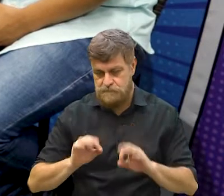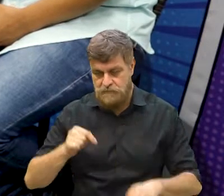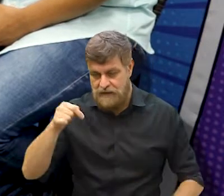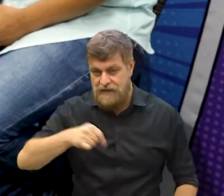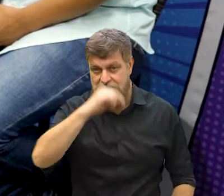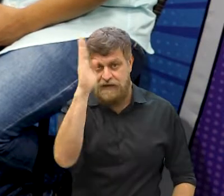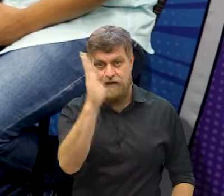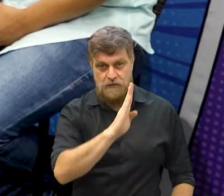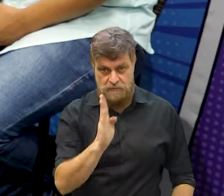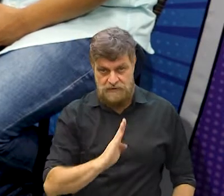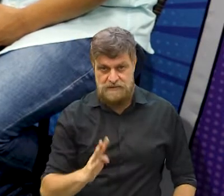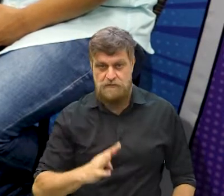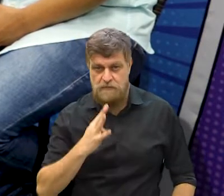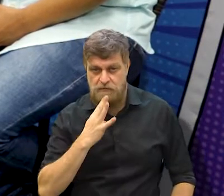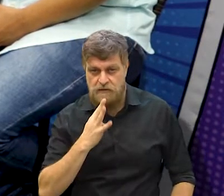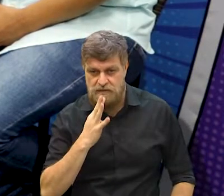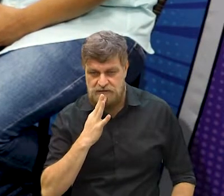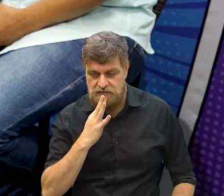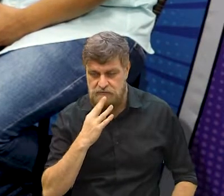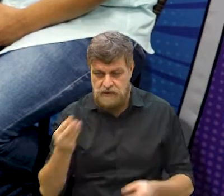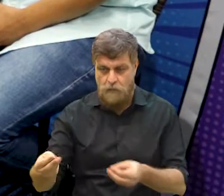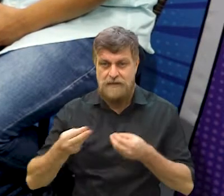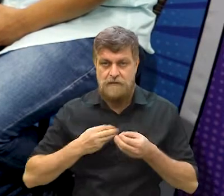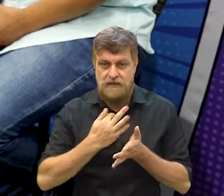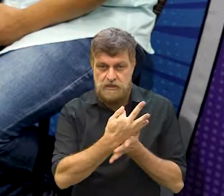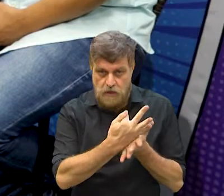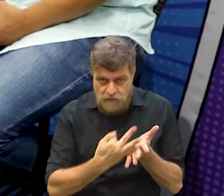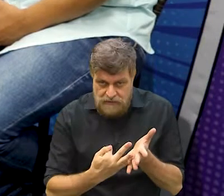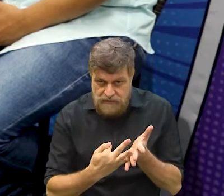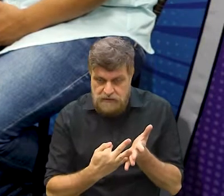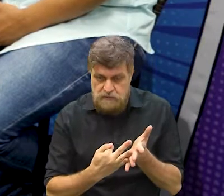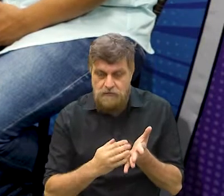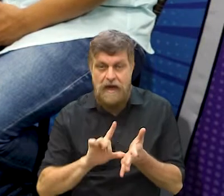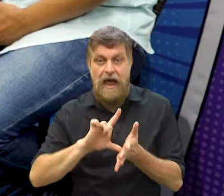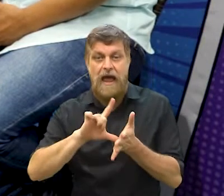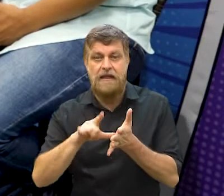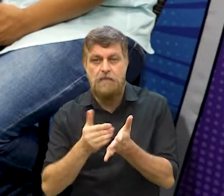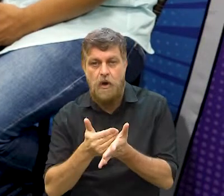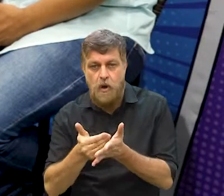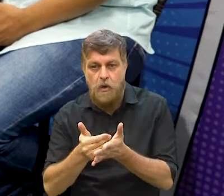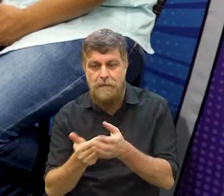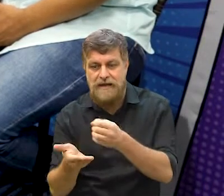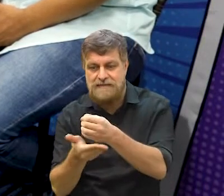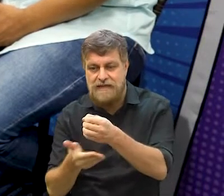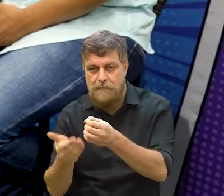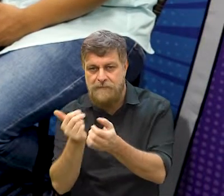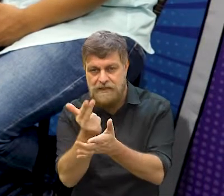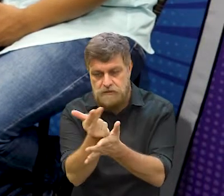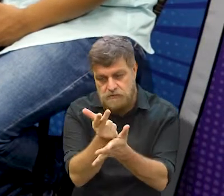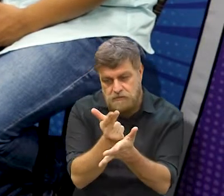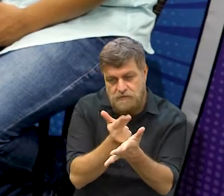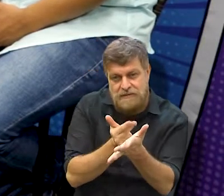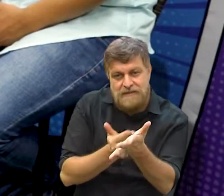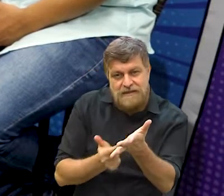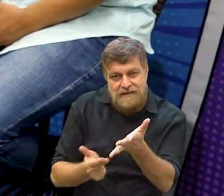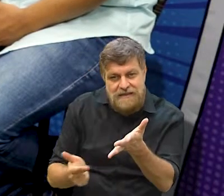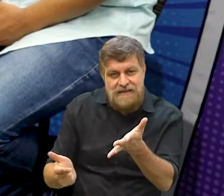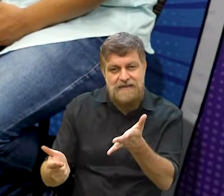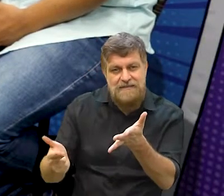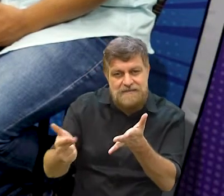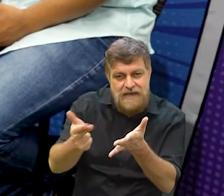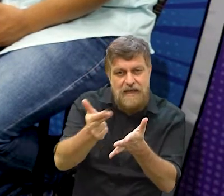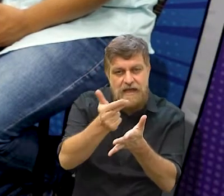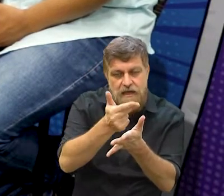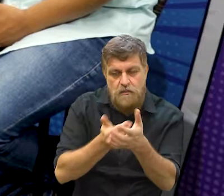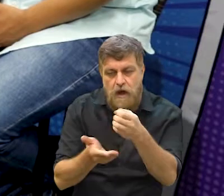aqui no Brasil. Aí ele faz o texto, e aí começa a parte de desenho, faz o esboço, depois